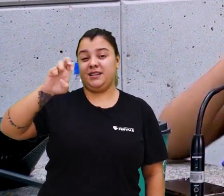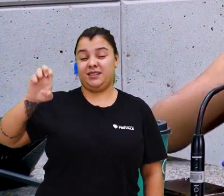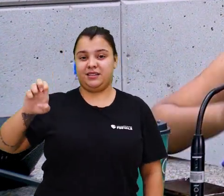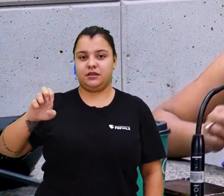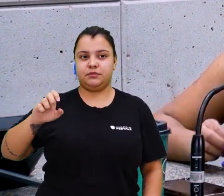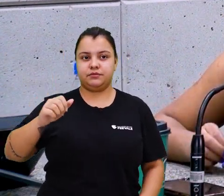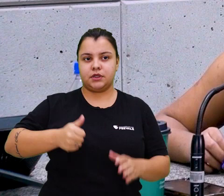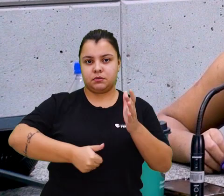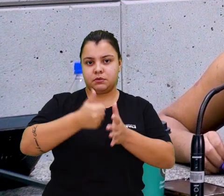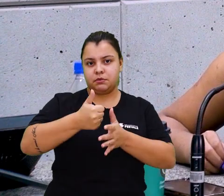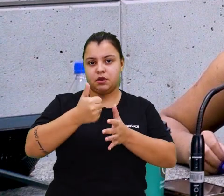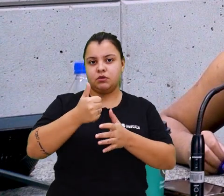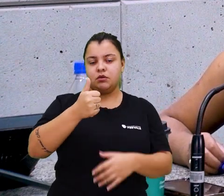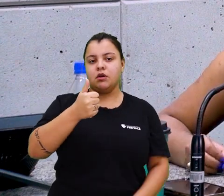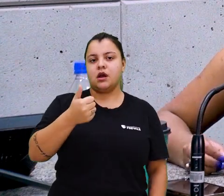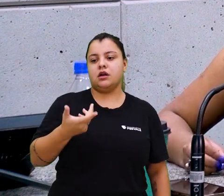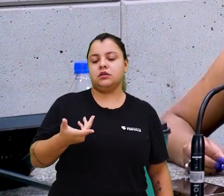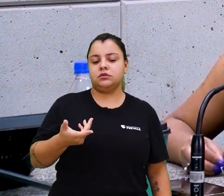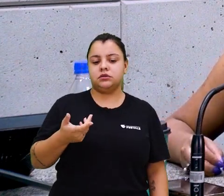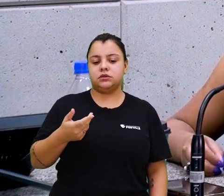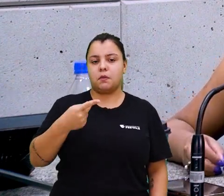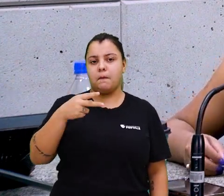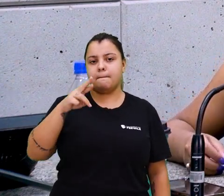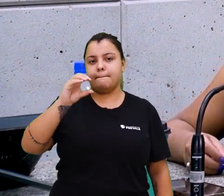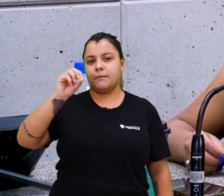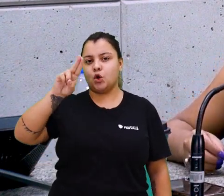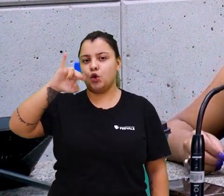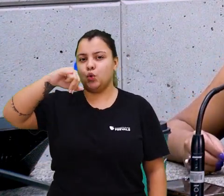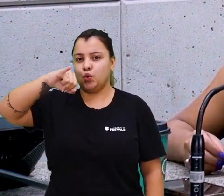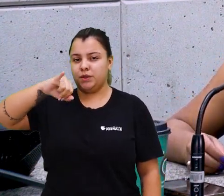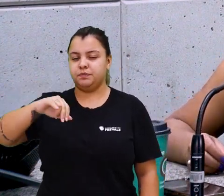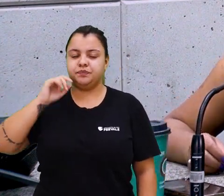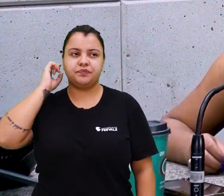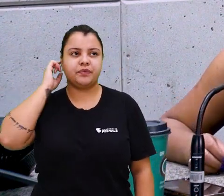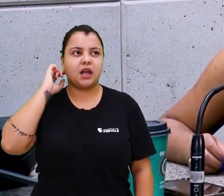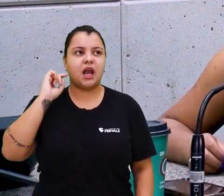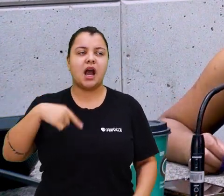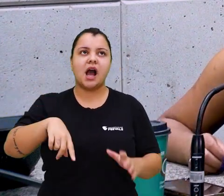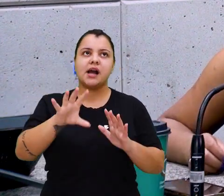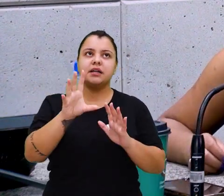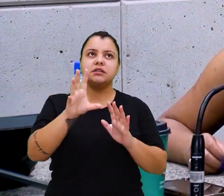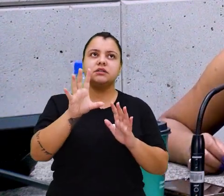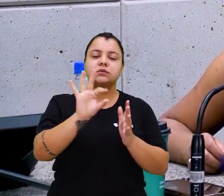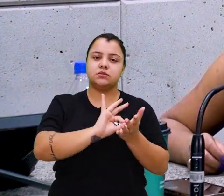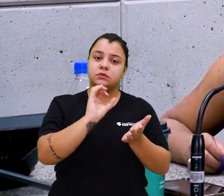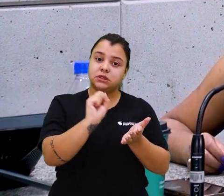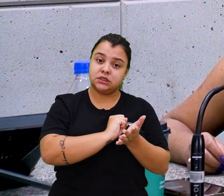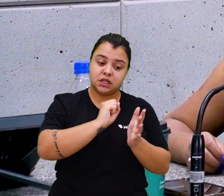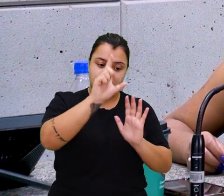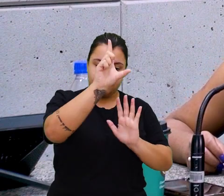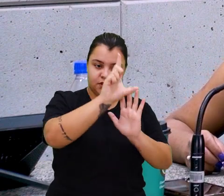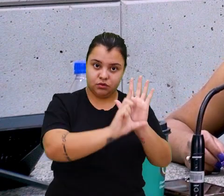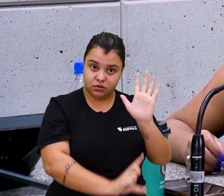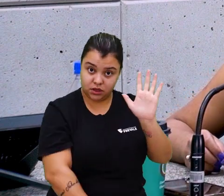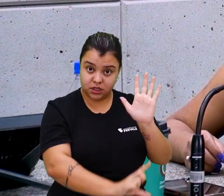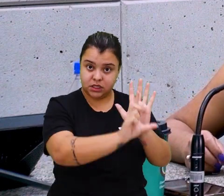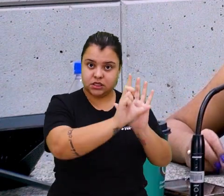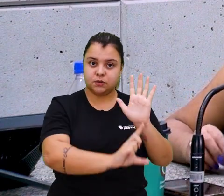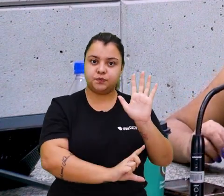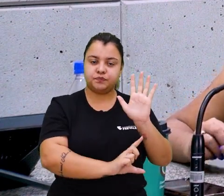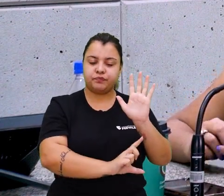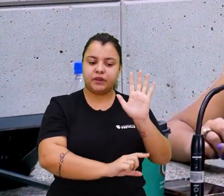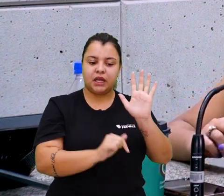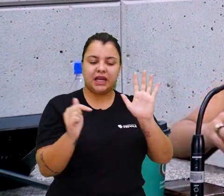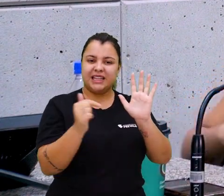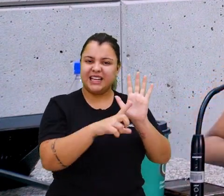primeiro lugar eu pensei em fazer falei não vou esperar um pouquinho aí escrevi no listão na na na lista